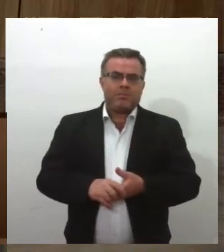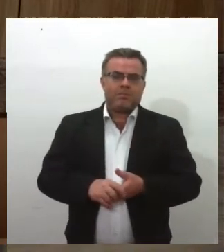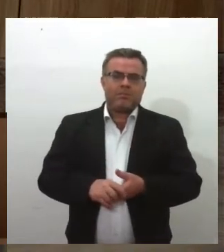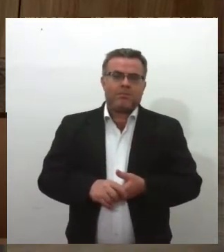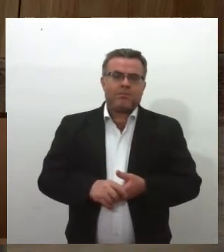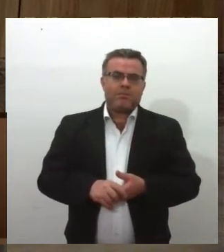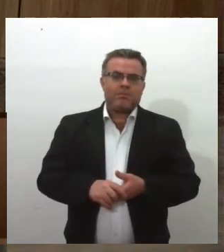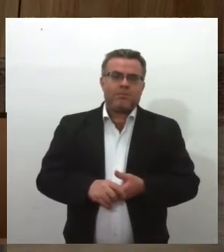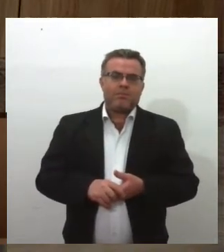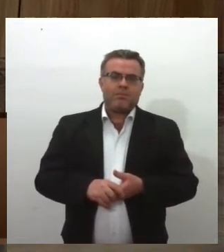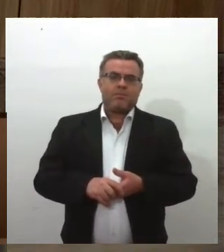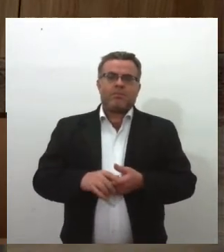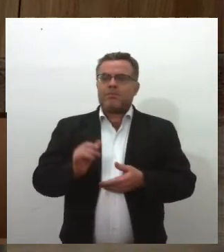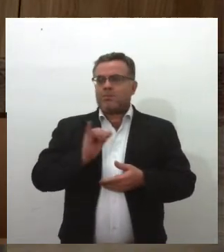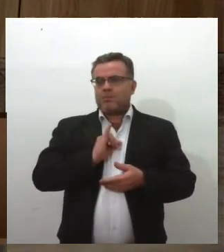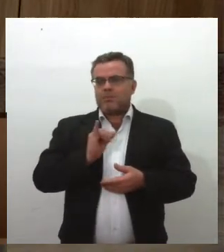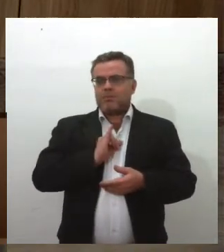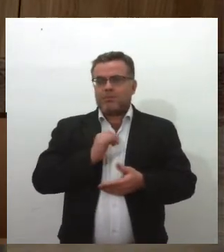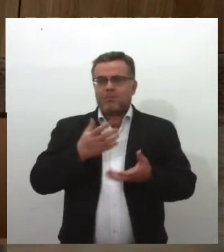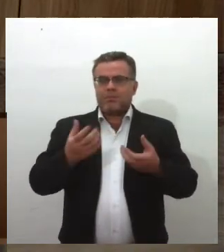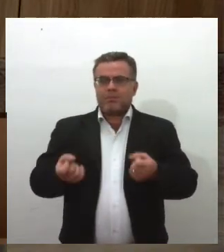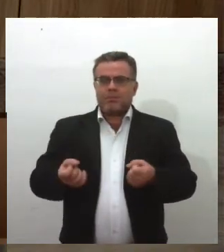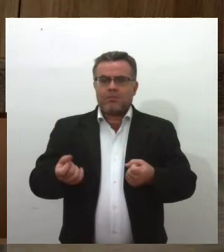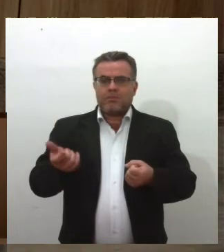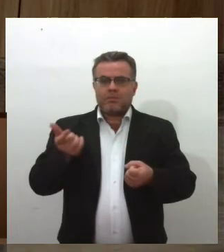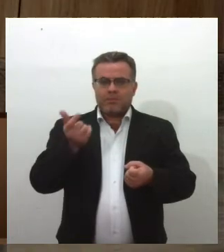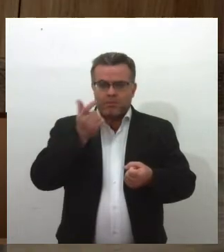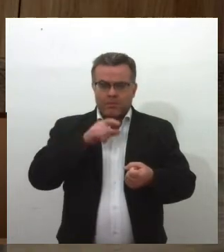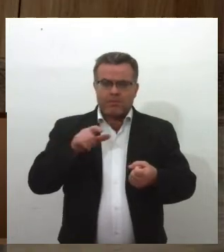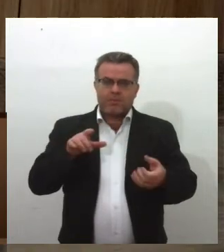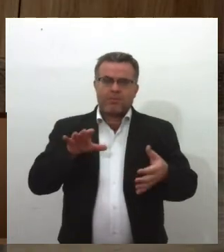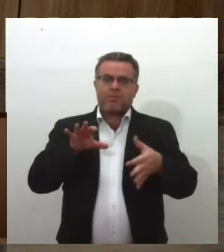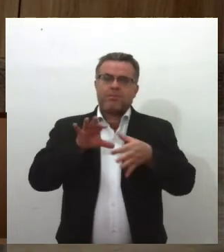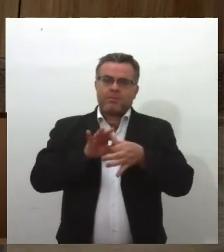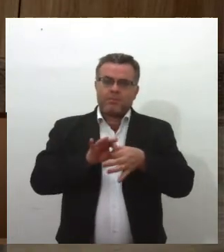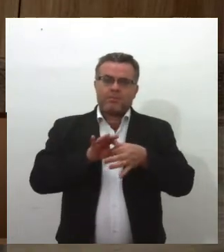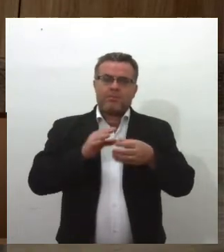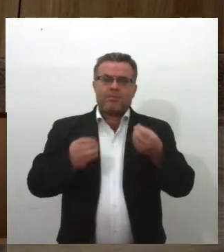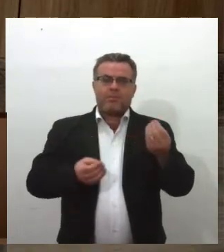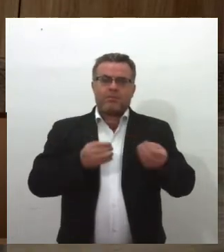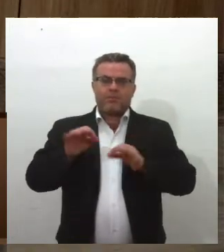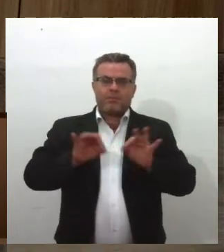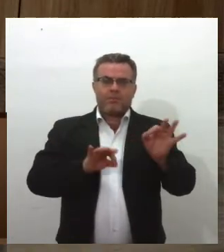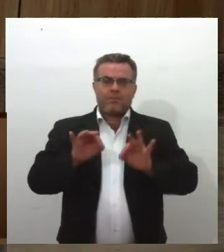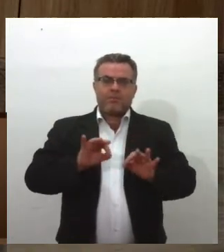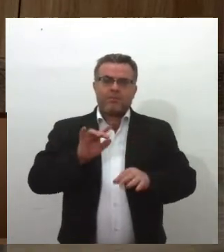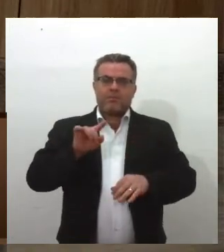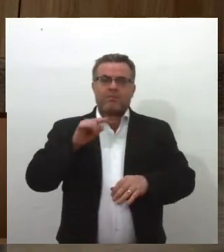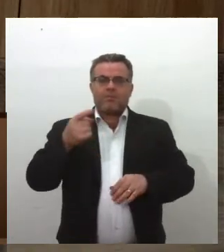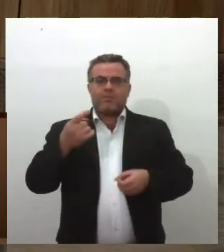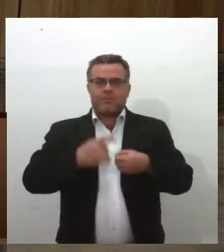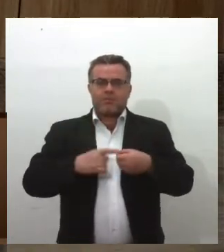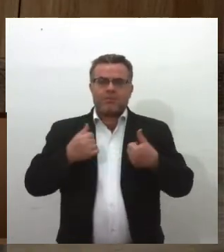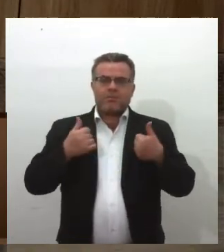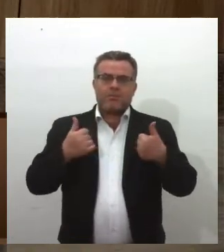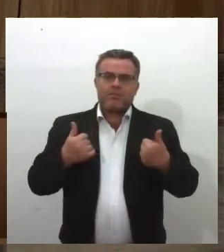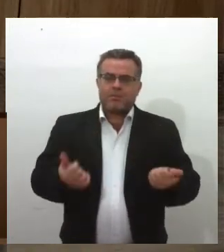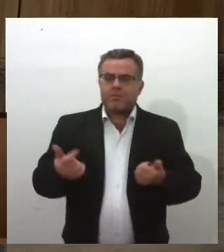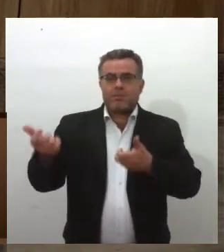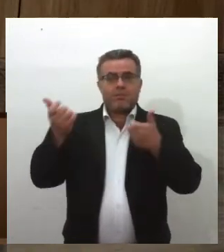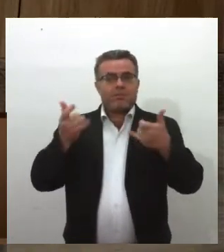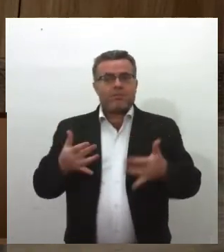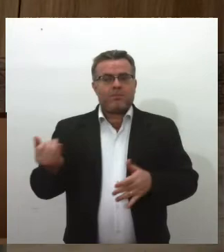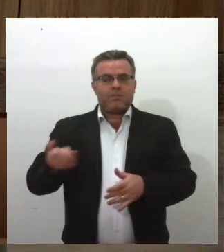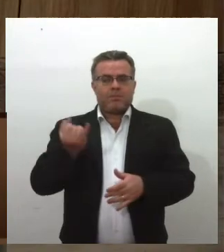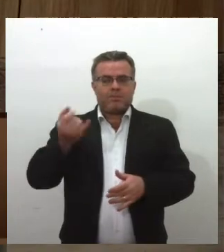Vamos para o intervalo para a gente conseguir... Vamos restabelecer esse áudio aí com o Demetrio para a gente não perder a fala dele, que é muito